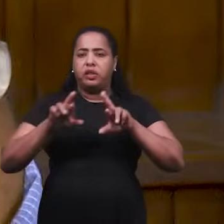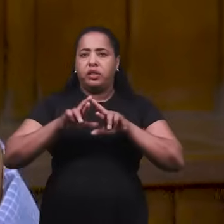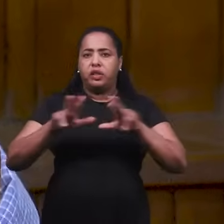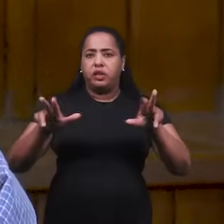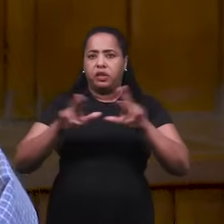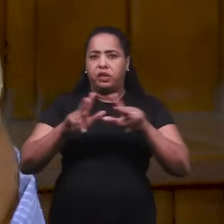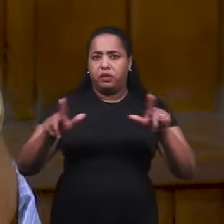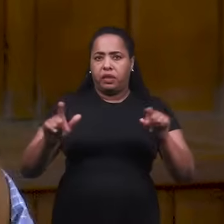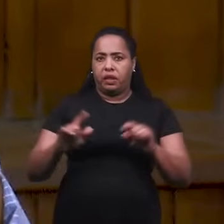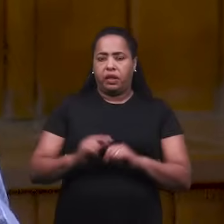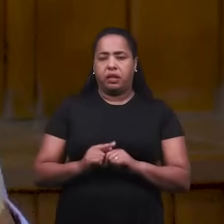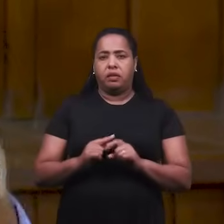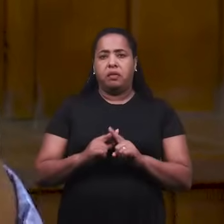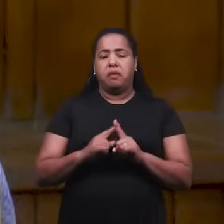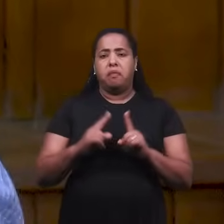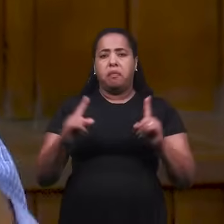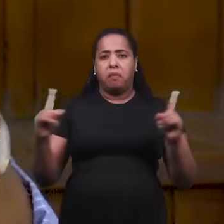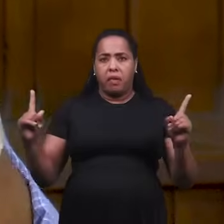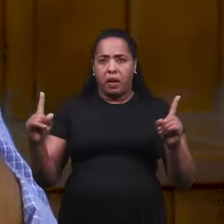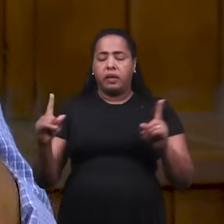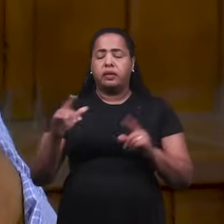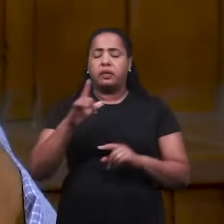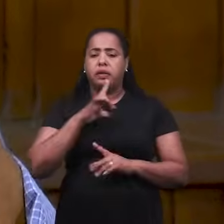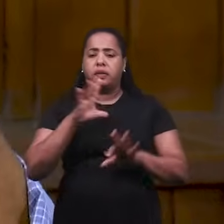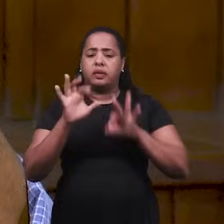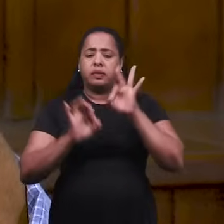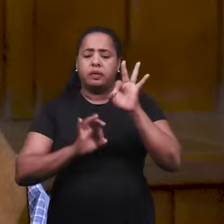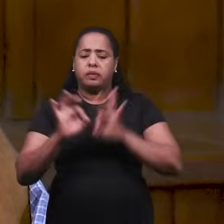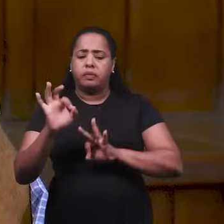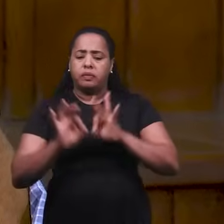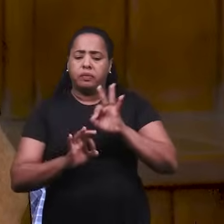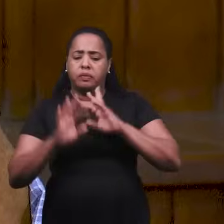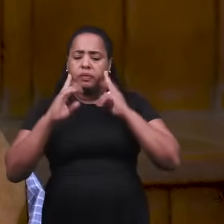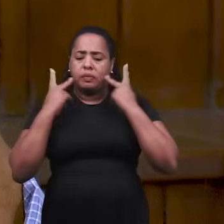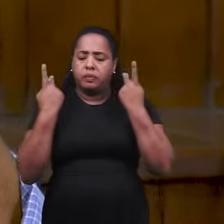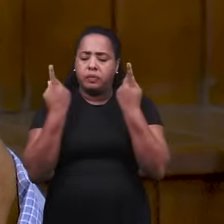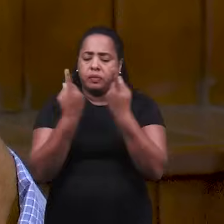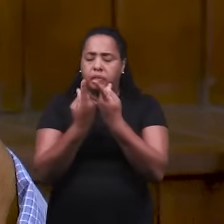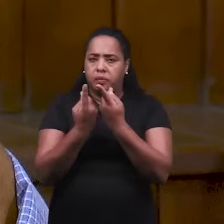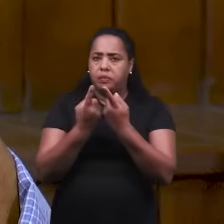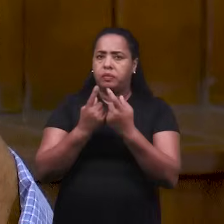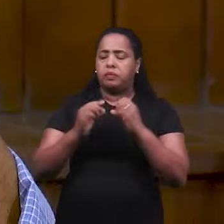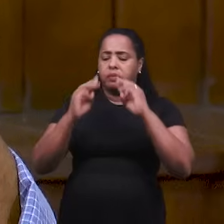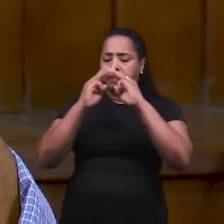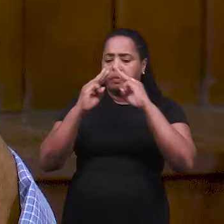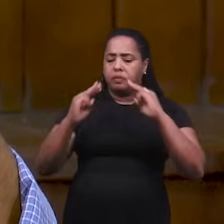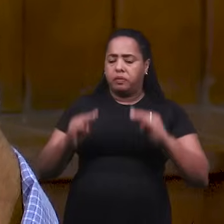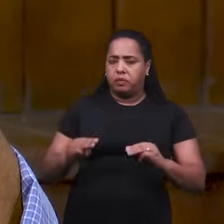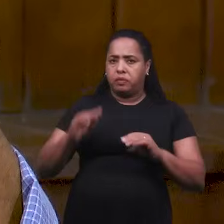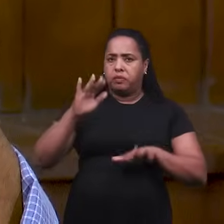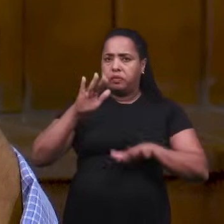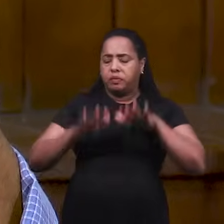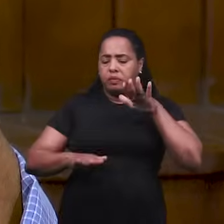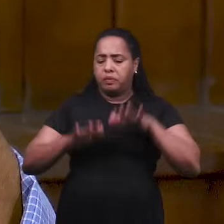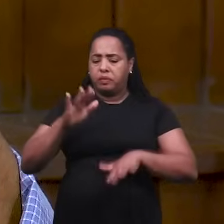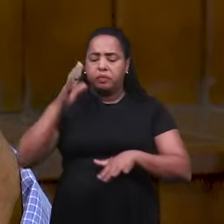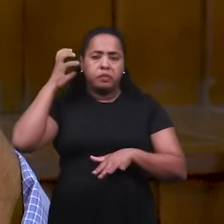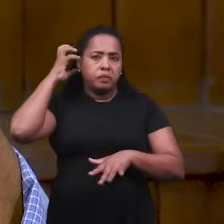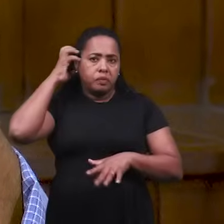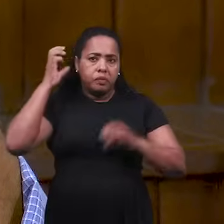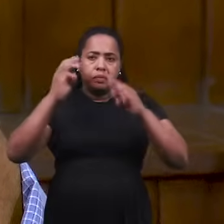que nós temos feito e realizado no presbitério, nas lives do Manaim, ou seja, às vezes na Rádio Manaim também,